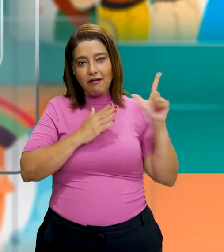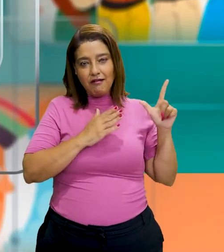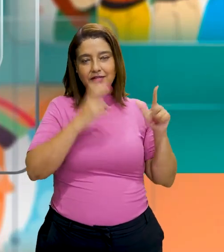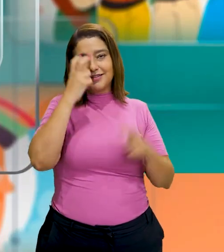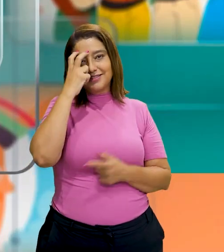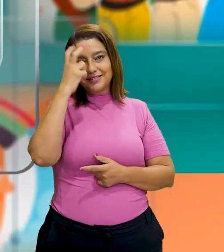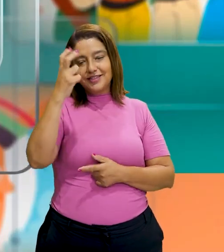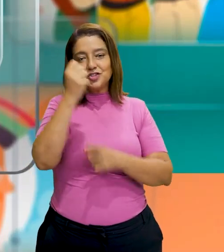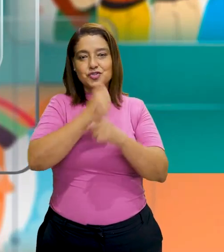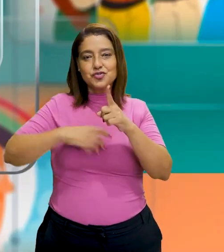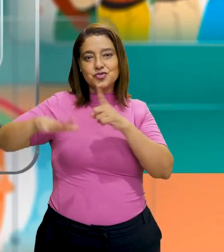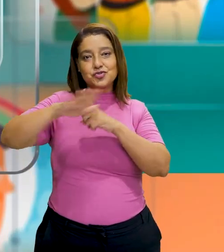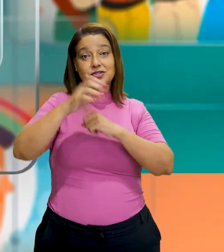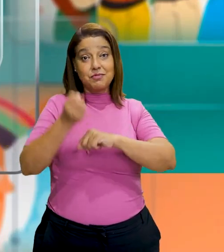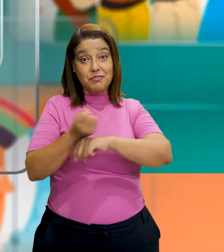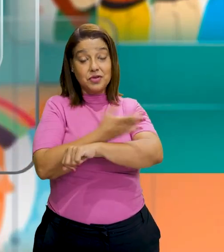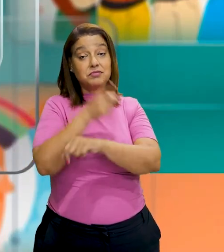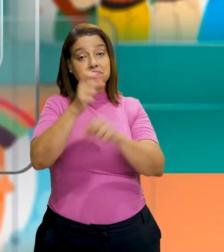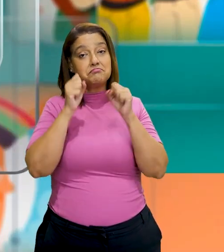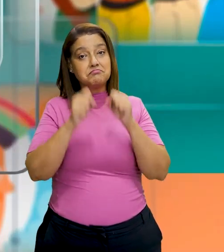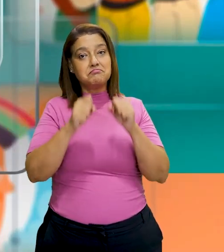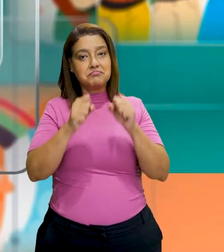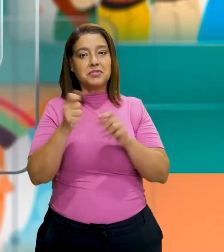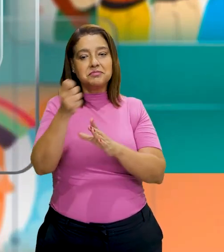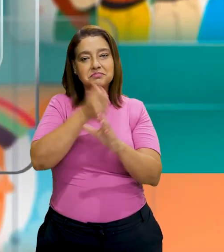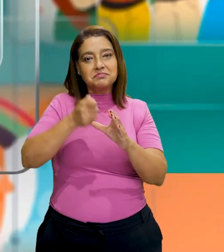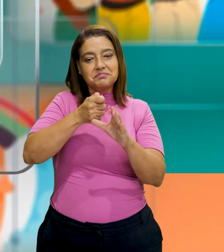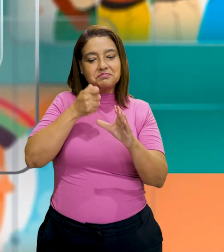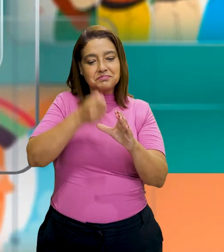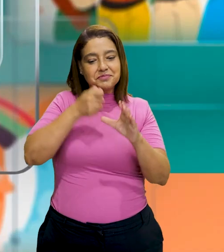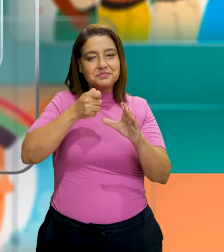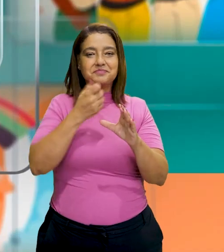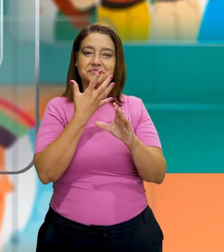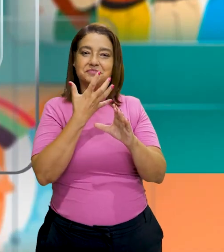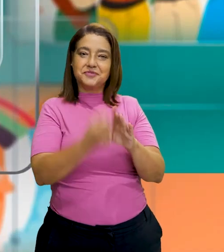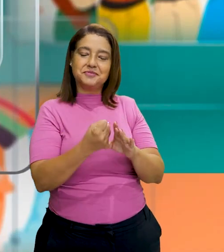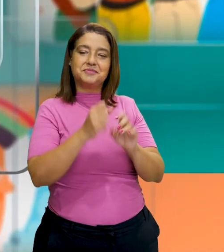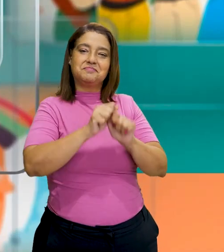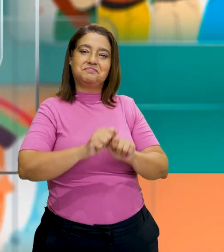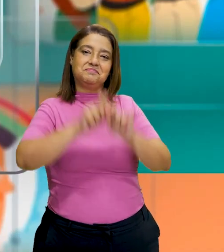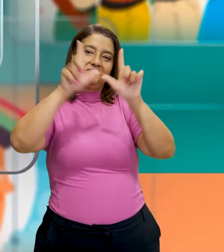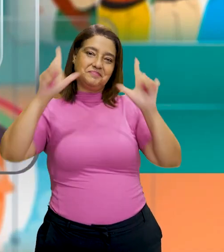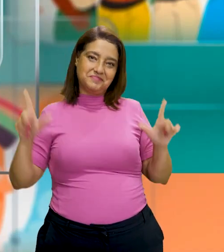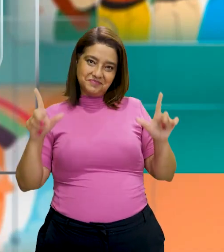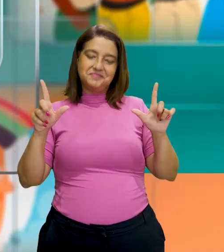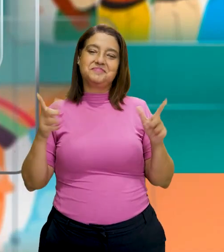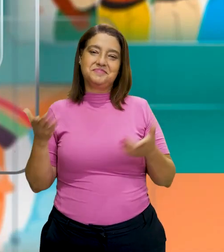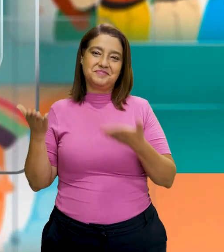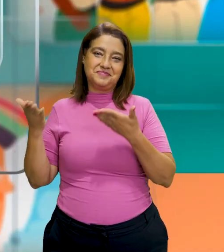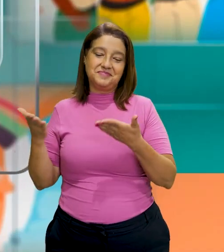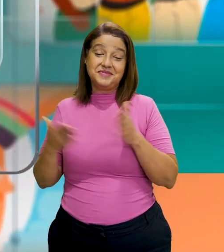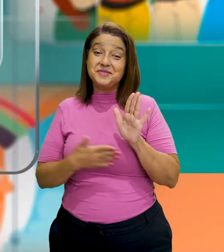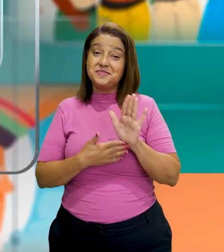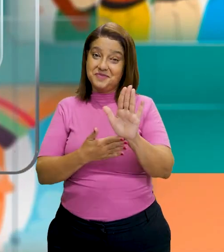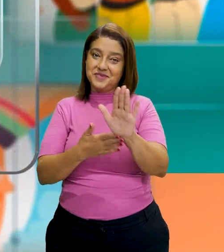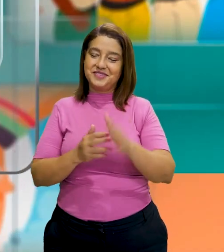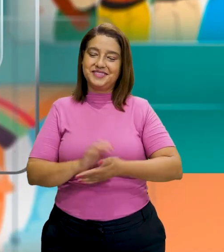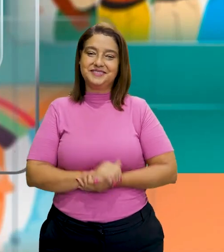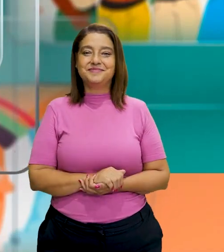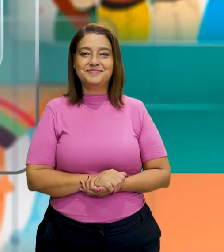vídeos anteriores sobre inteligência socioemocional, basta apontar a câmera do seu celular para o QR Code